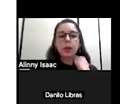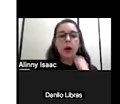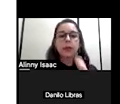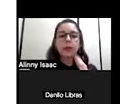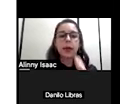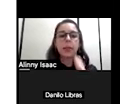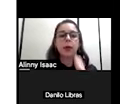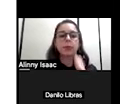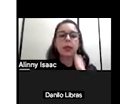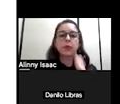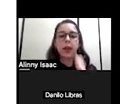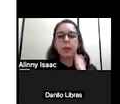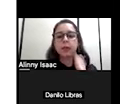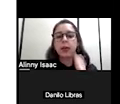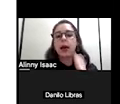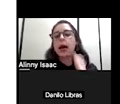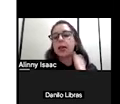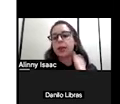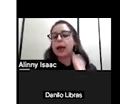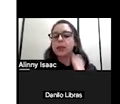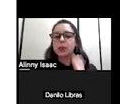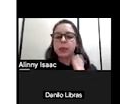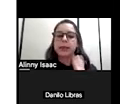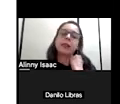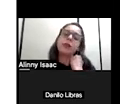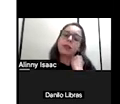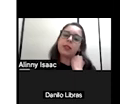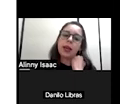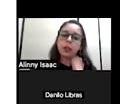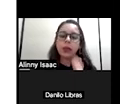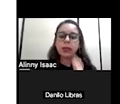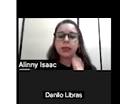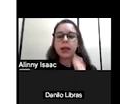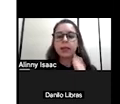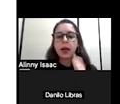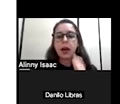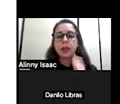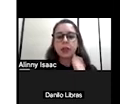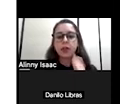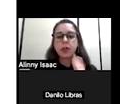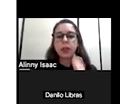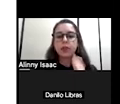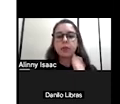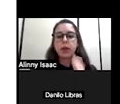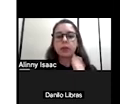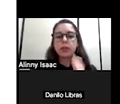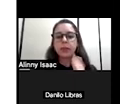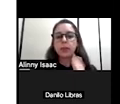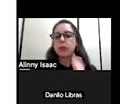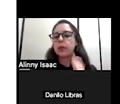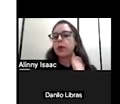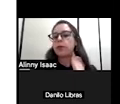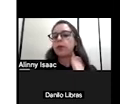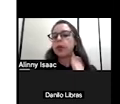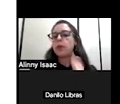aqui é que no córtex cerebral das fêmeas, alimentadas com a dieta deficiente em ômega 3, a gente teve uma redução da